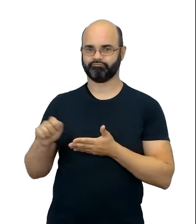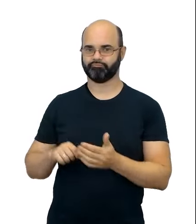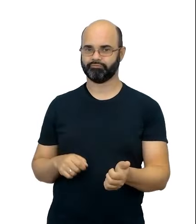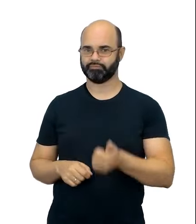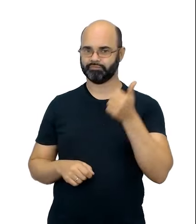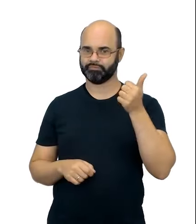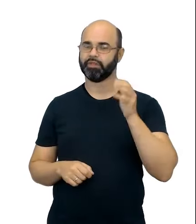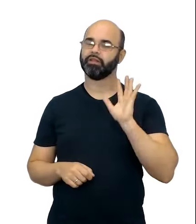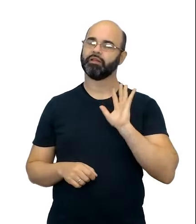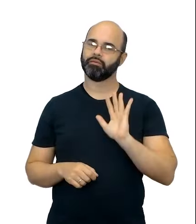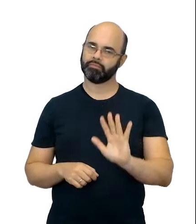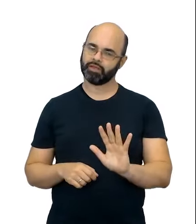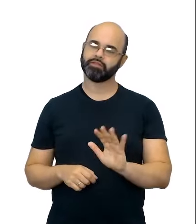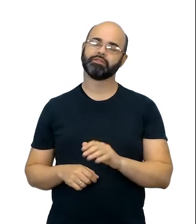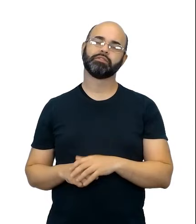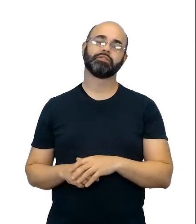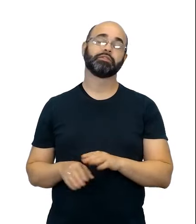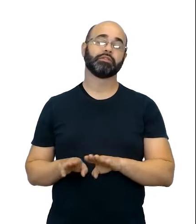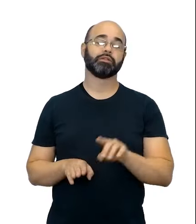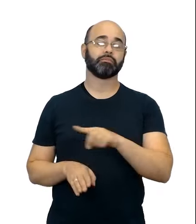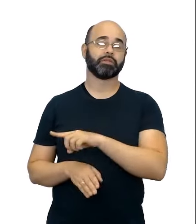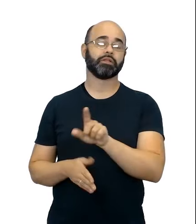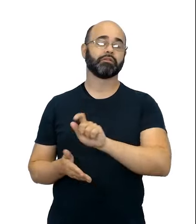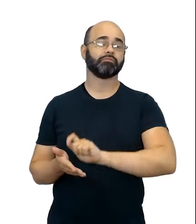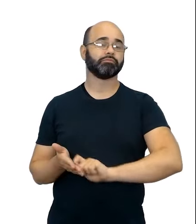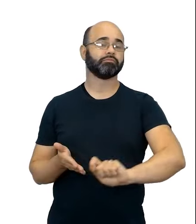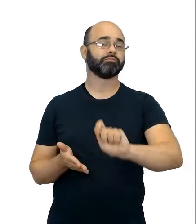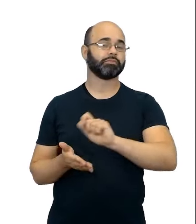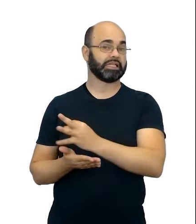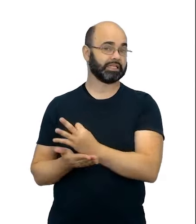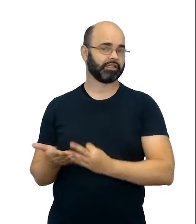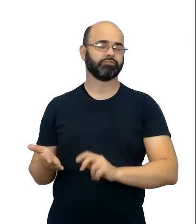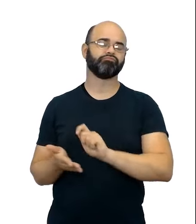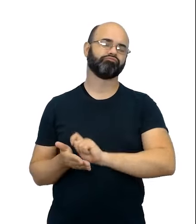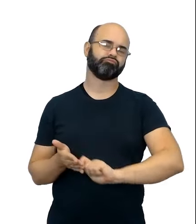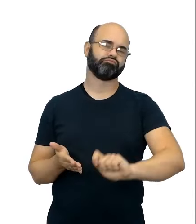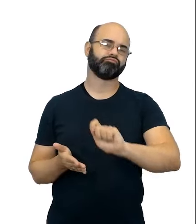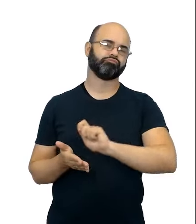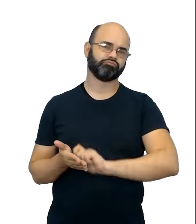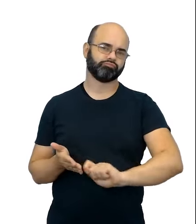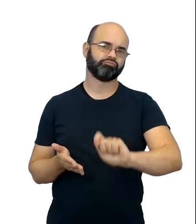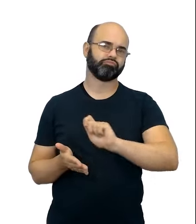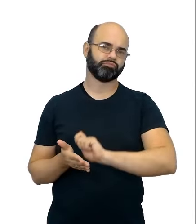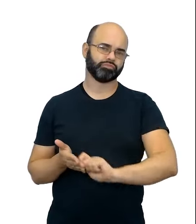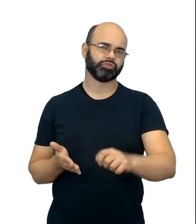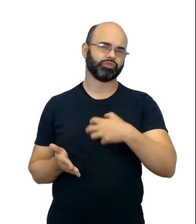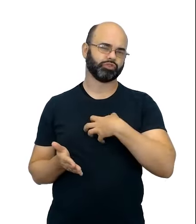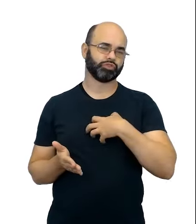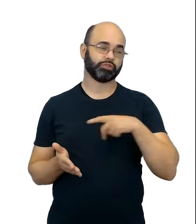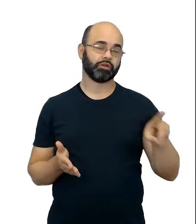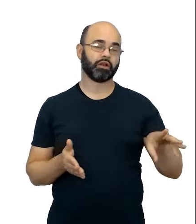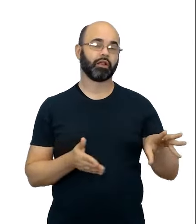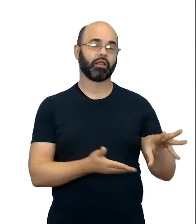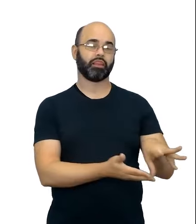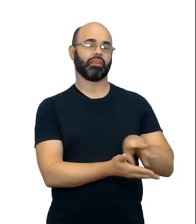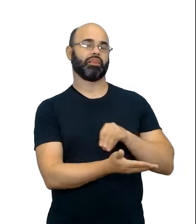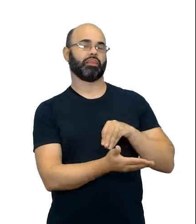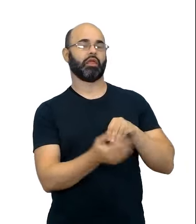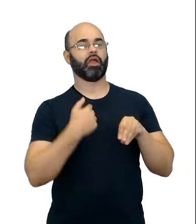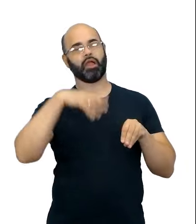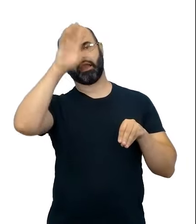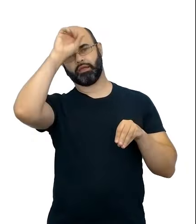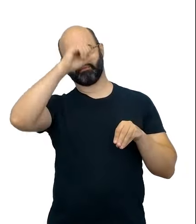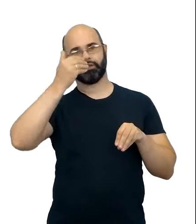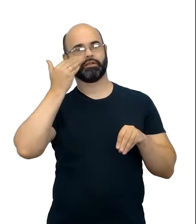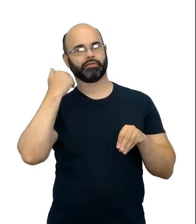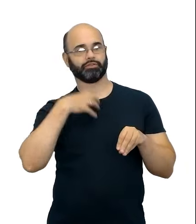sejam capazes de produzir esses textos e textos desses modos, desses novos